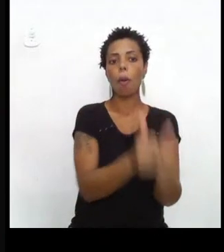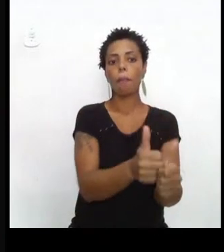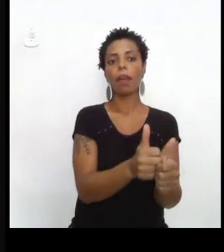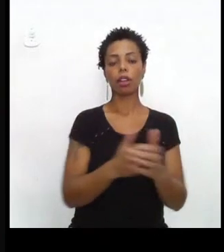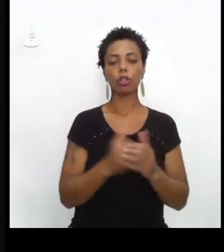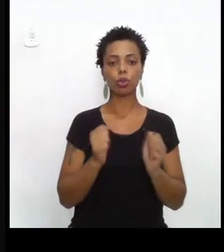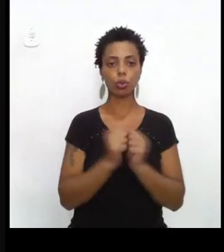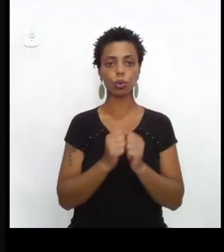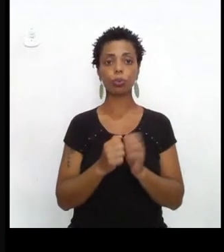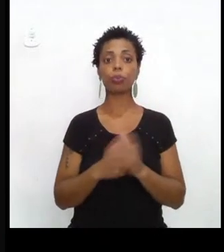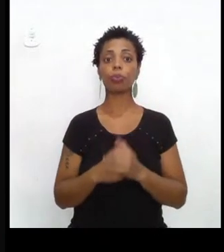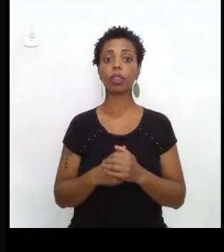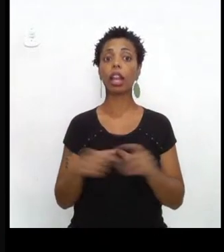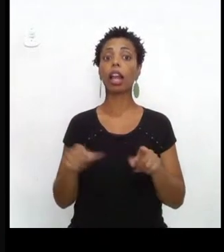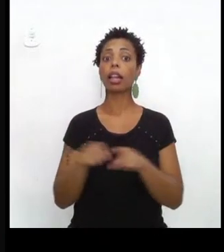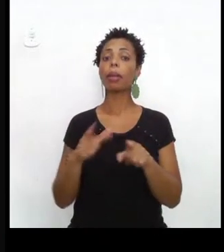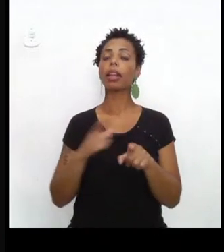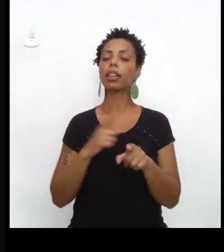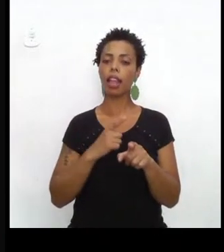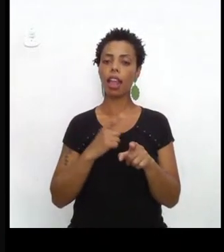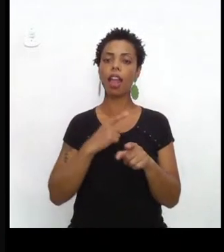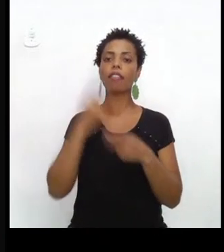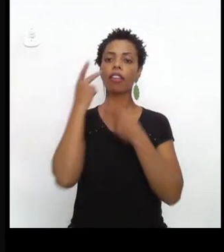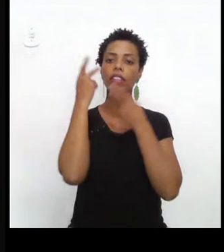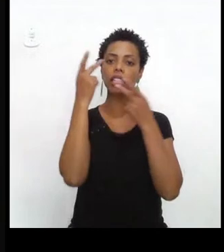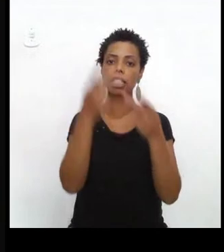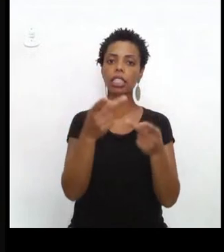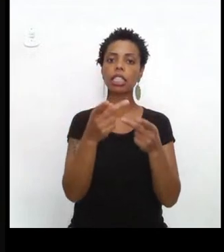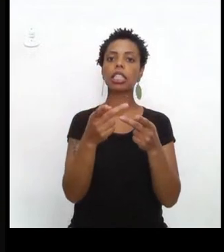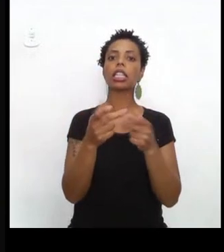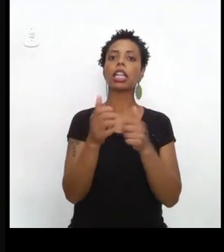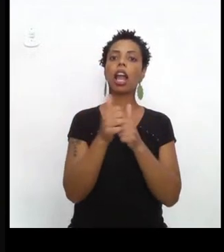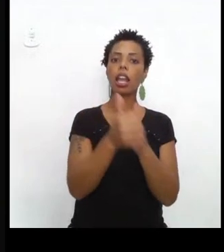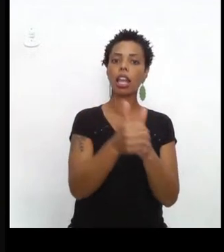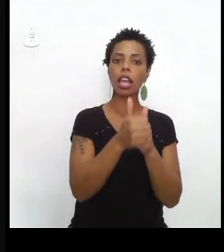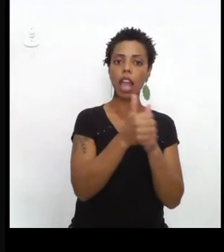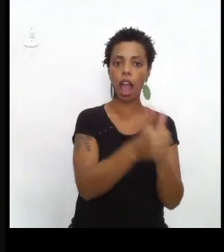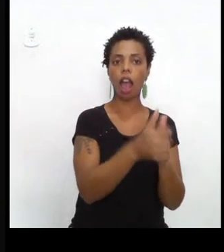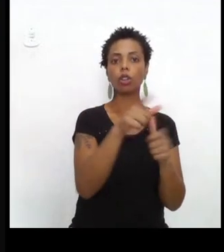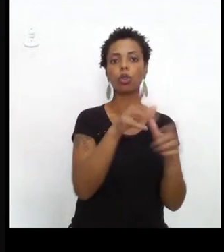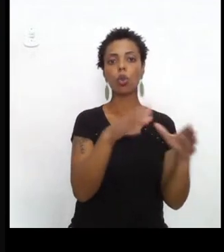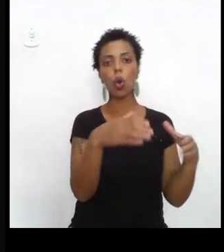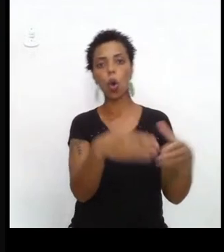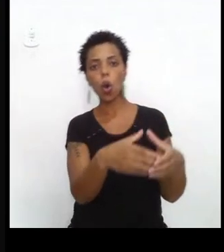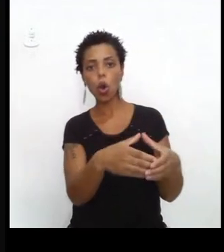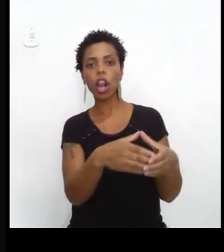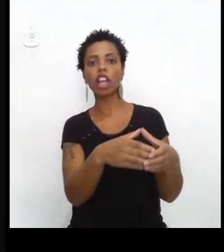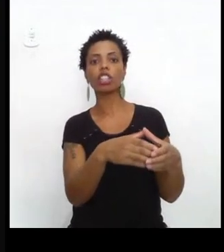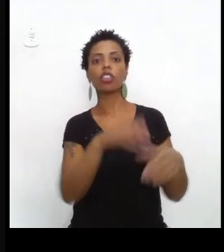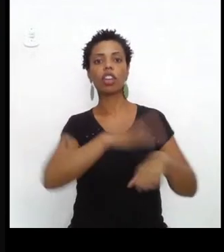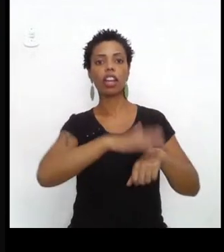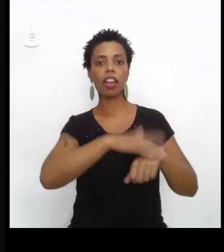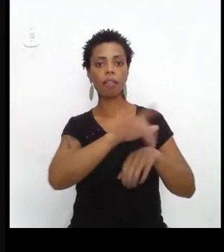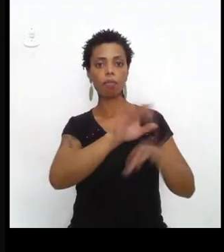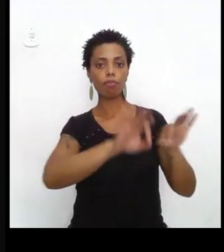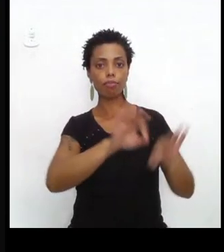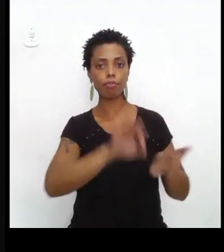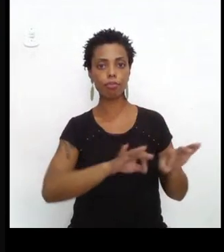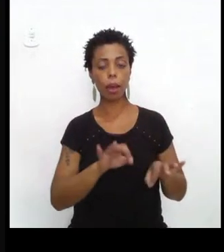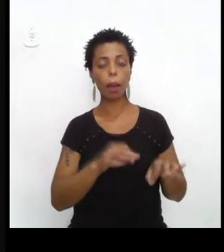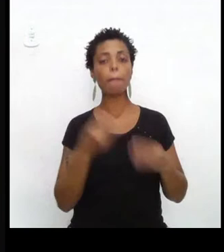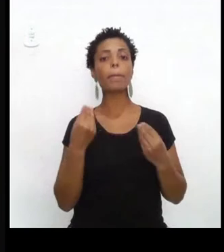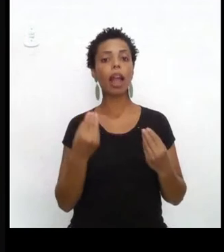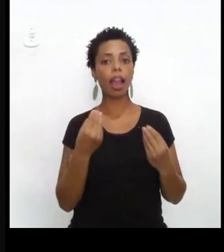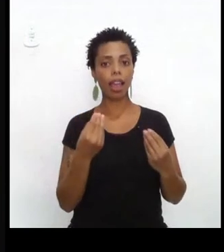real para algum quanto em coletivo alguém organizá-la segunda levando para um trabalho o seu inclui aciona quando ele território